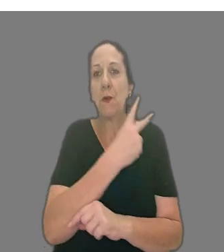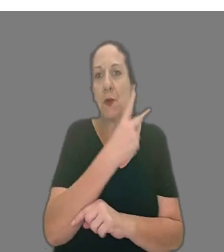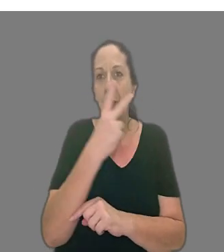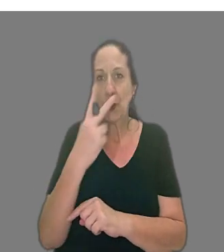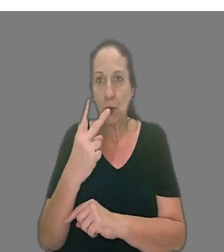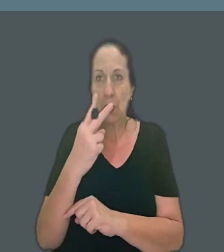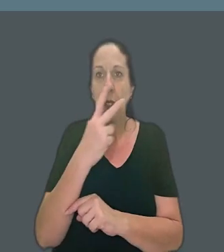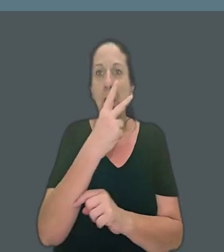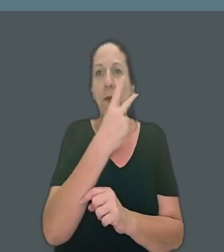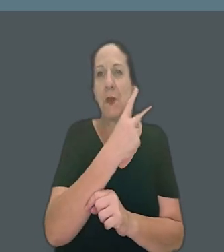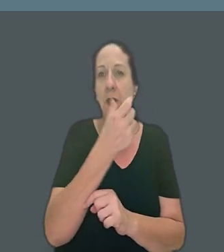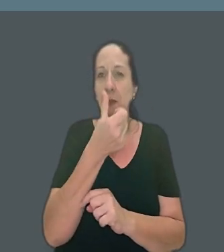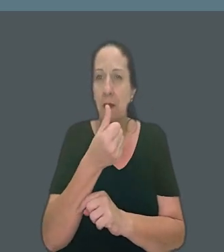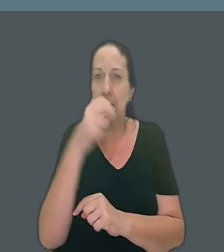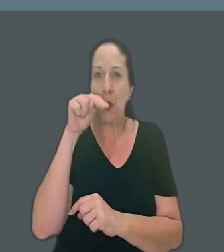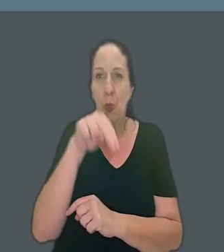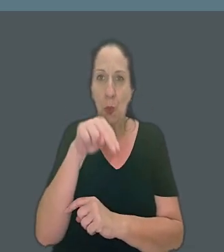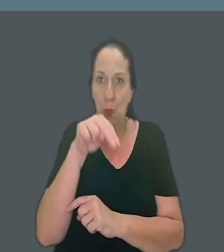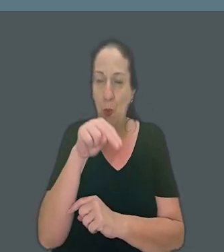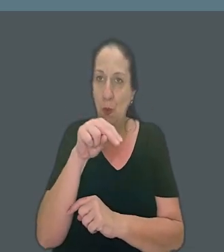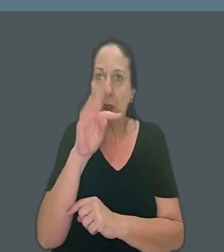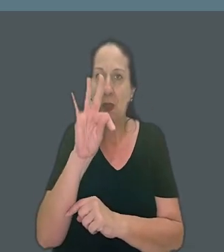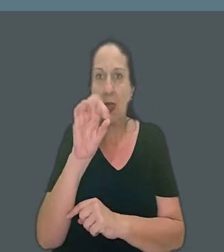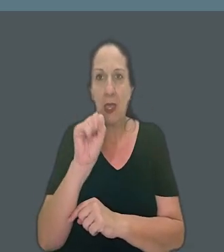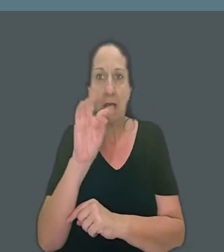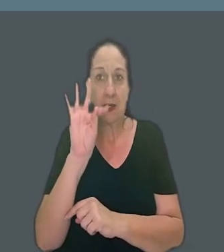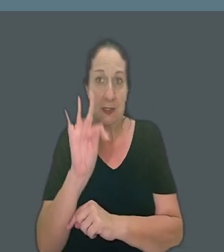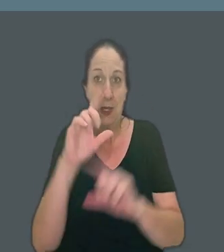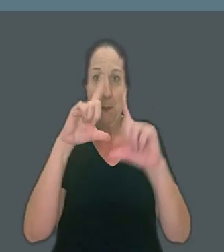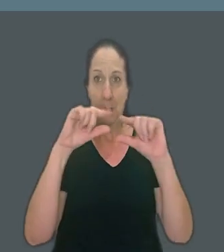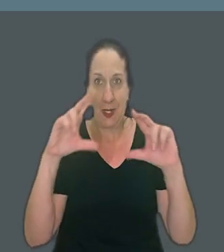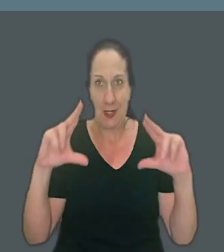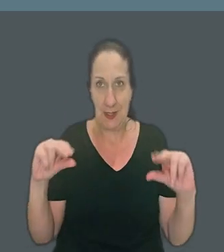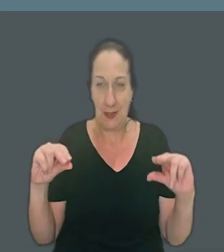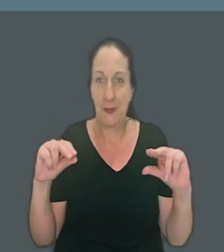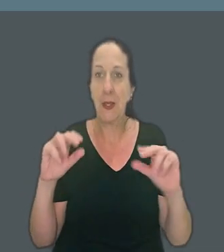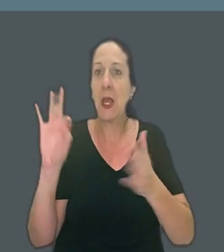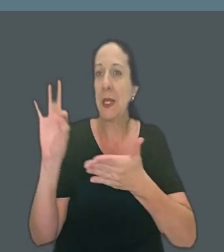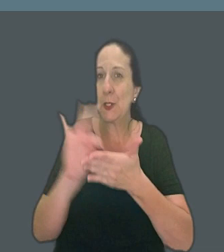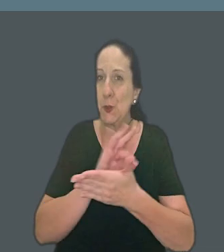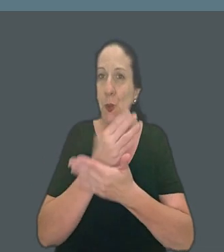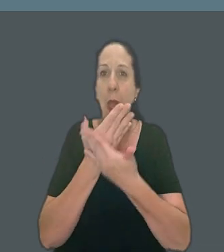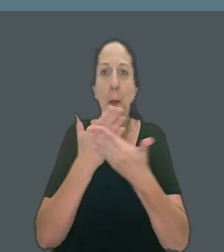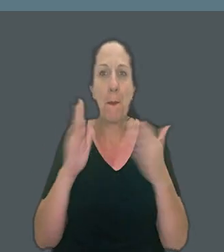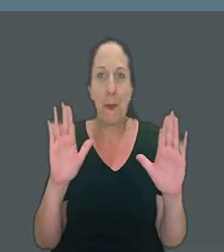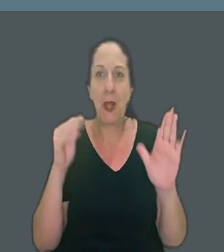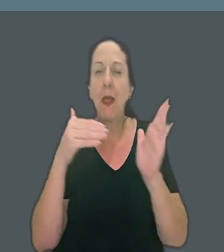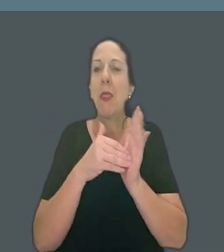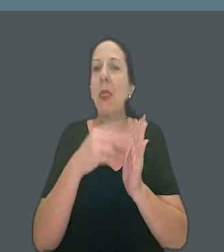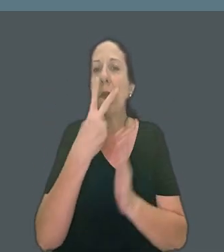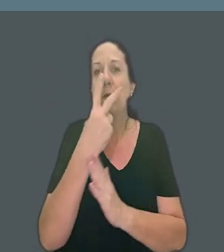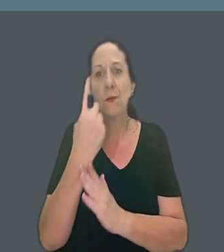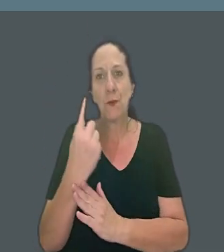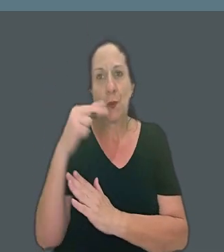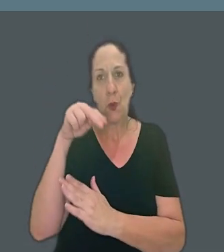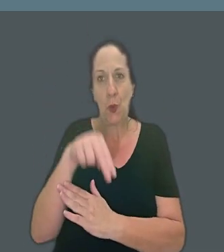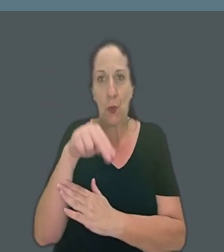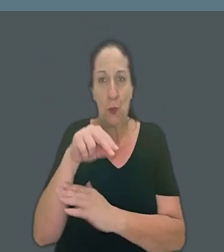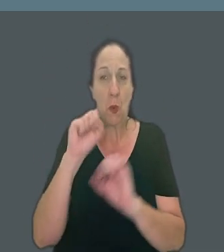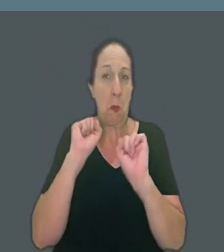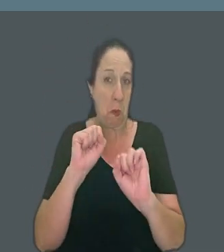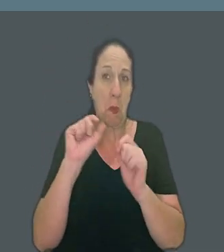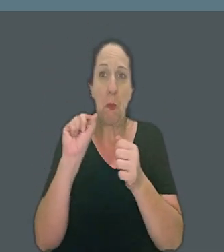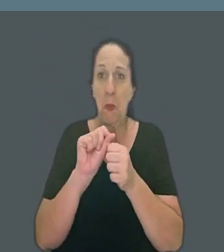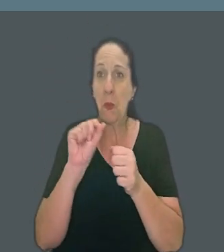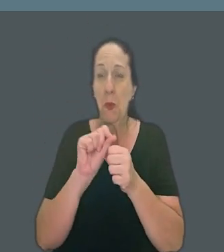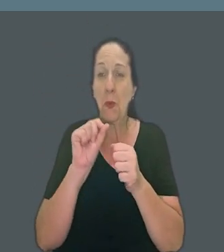entre 22 e 26 de novembro, na sede do TST em Brasília. As inscrições estão abertas até 21 de novembro